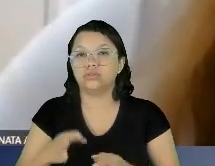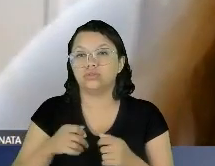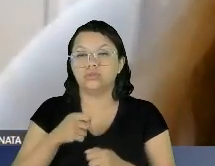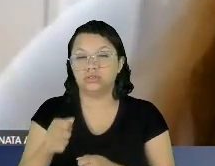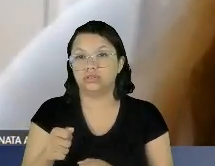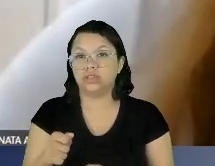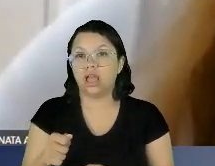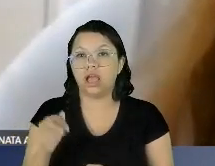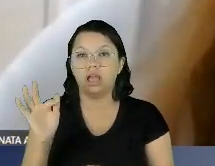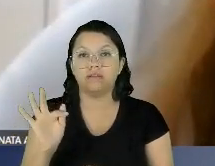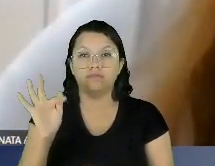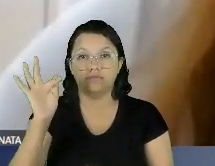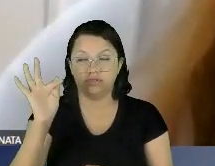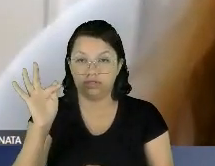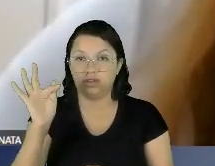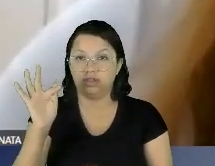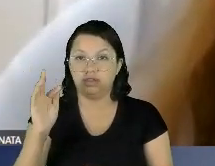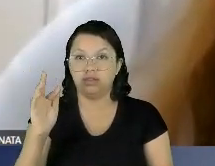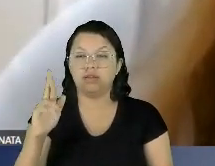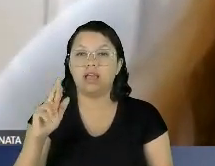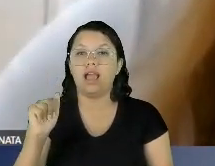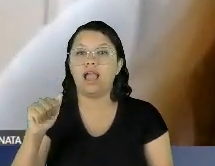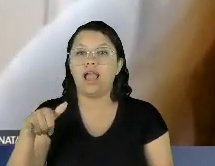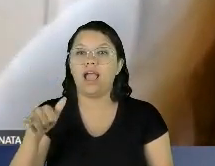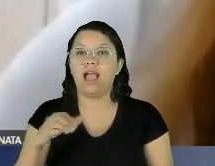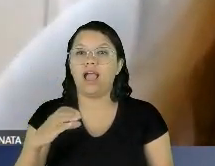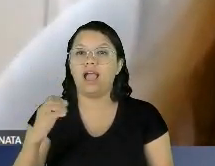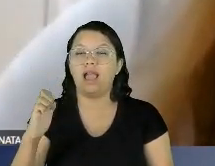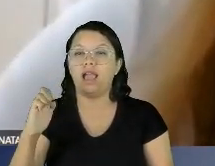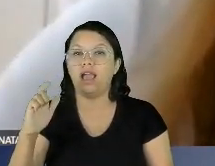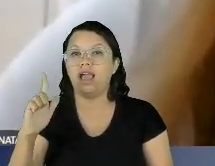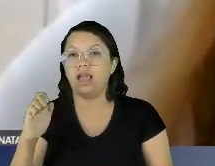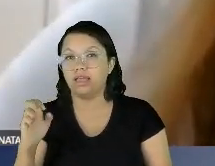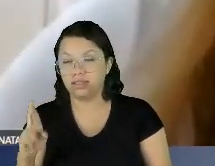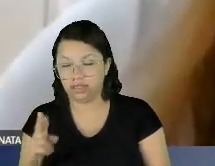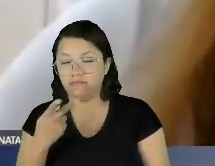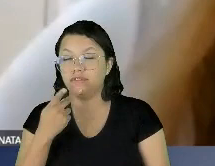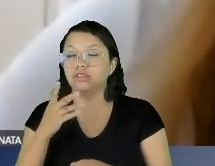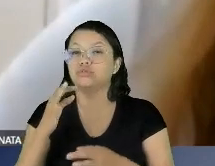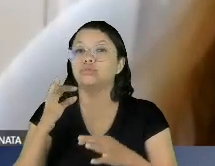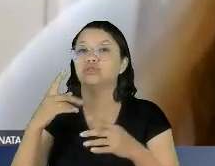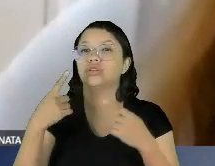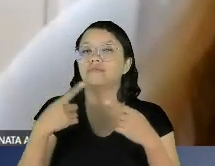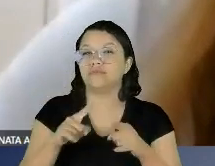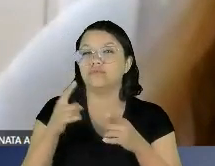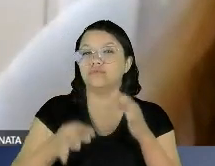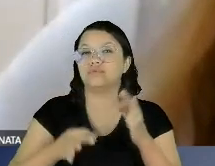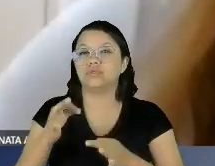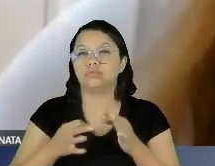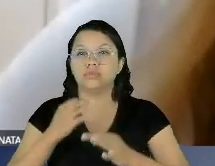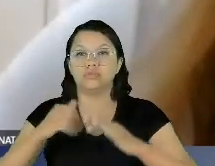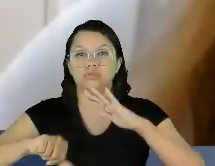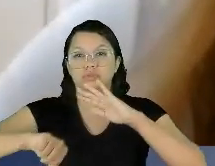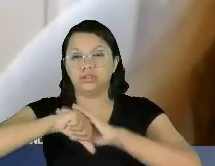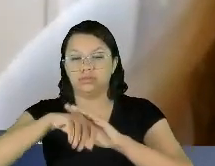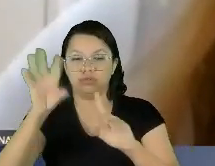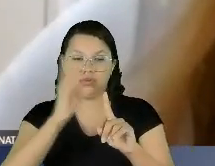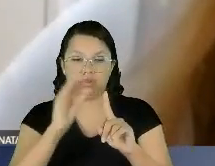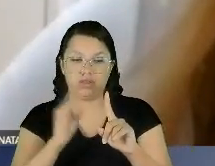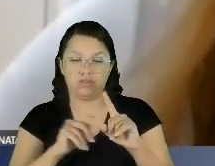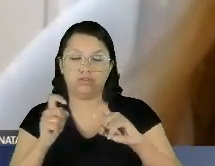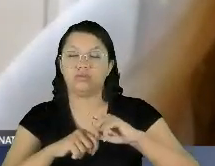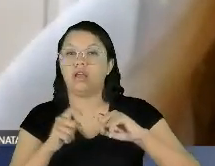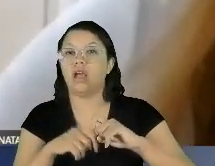palestrante será a juíza federal Raecler Baldresca, que falará sobre os desafios no julgamento do crime de